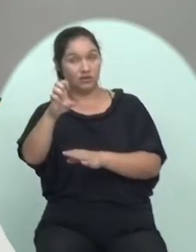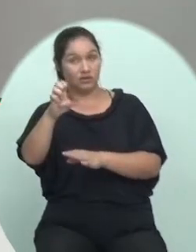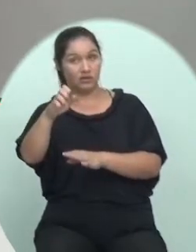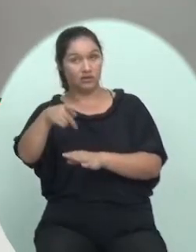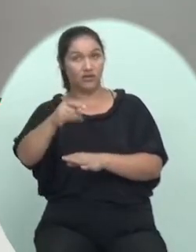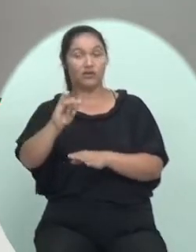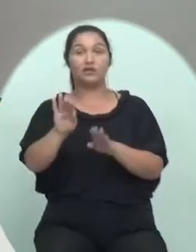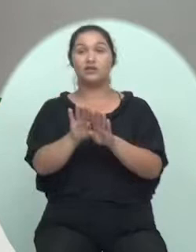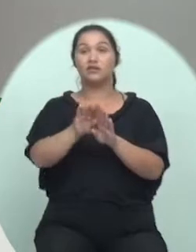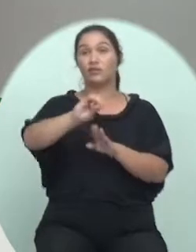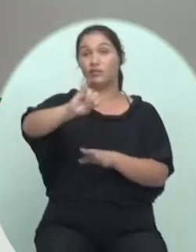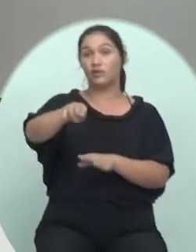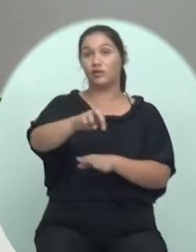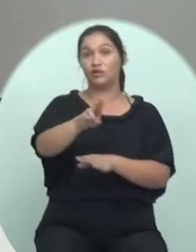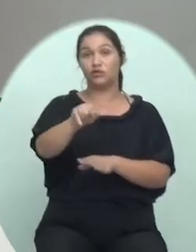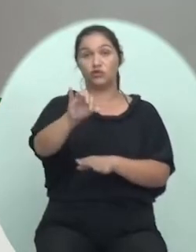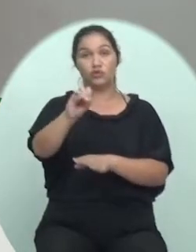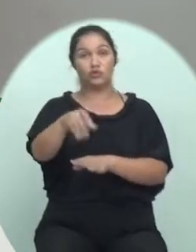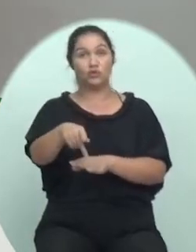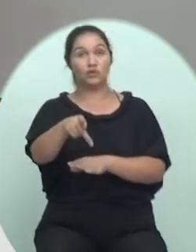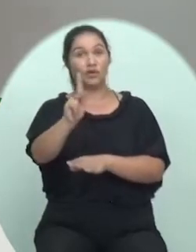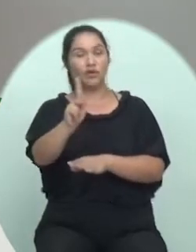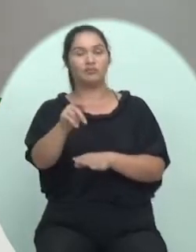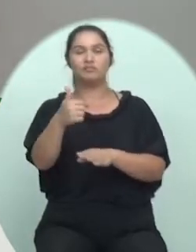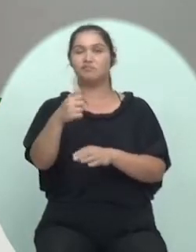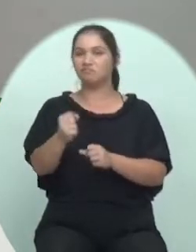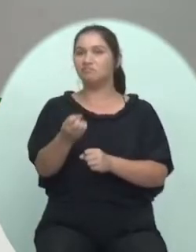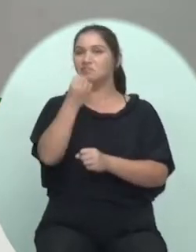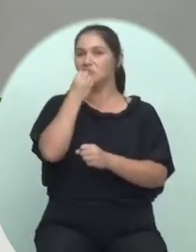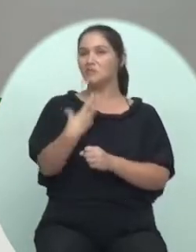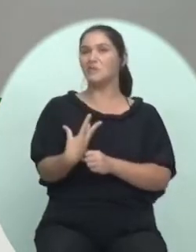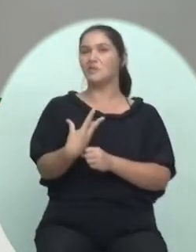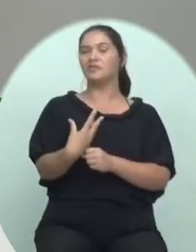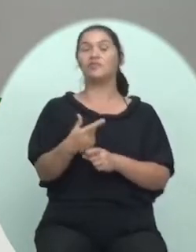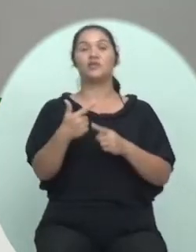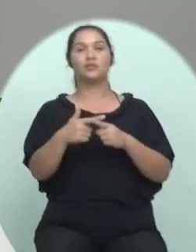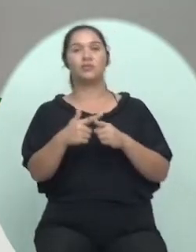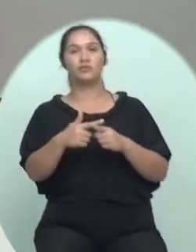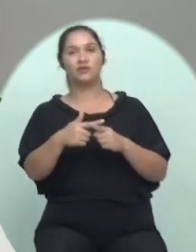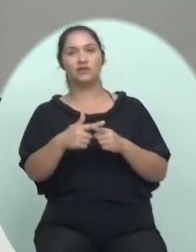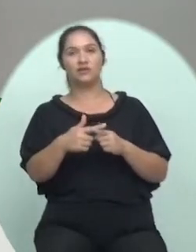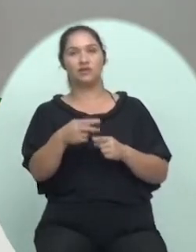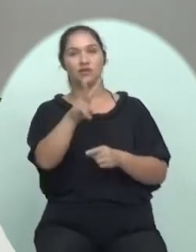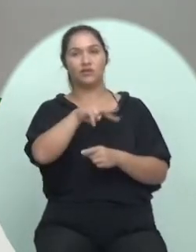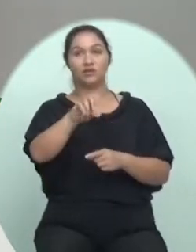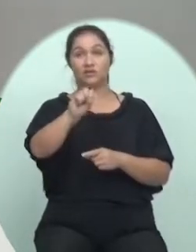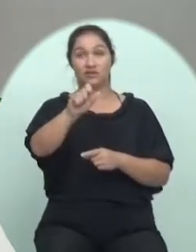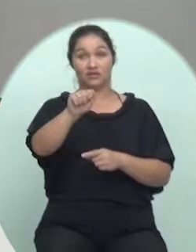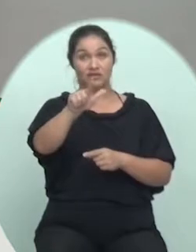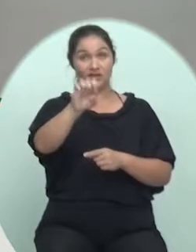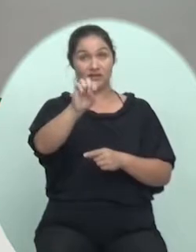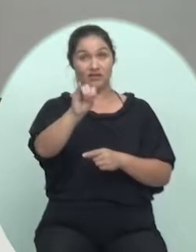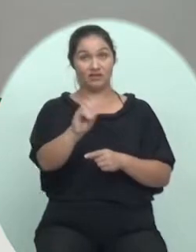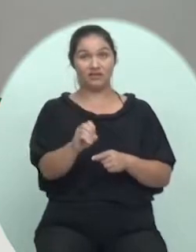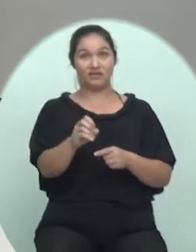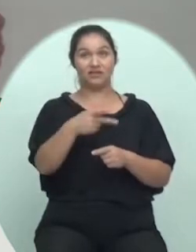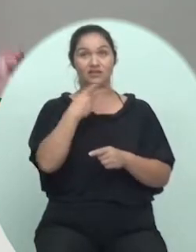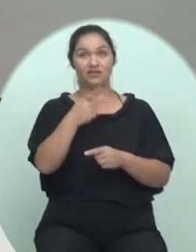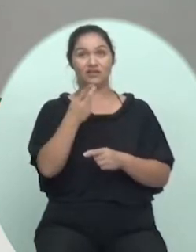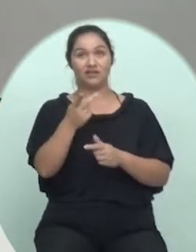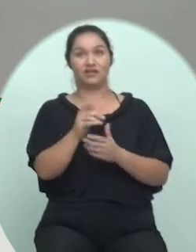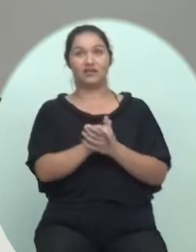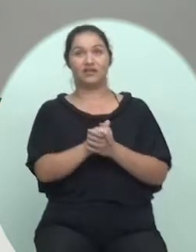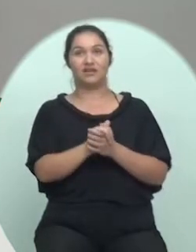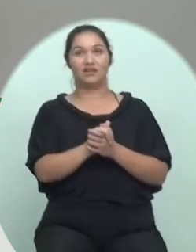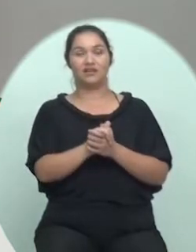Kaminski. Vai ser um grande desafio. Afinal, o vereador Salésio até fala que não tem muita ligação, mas como acadêmico